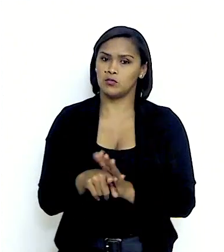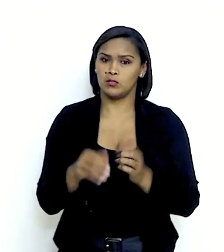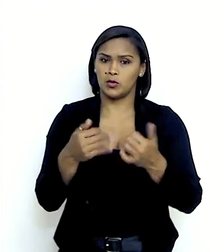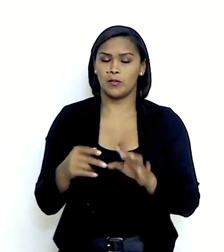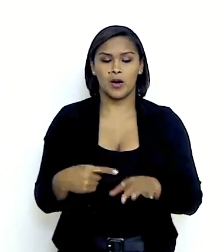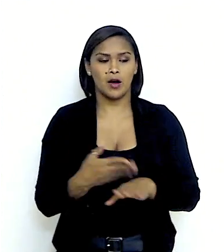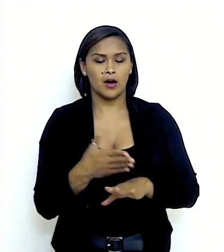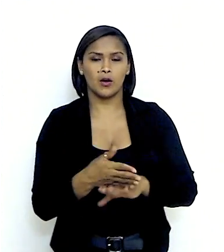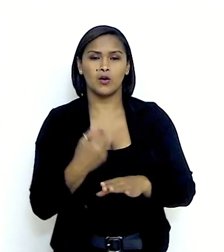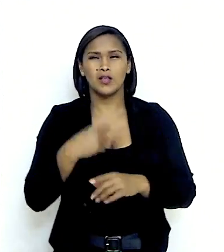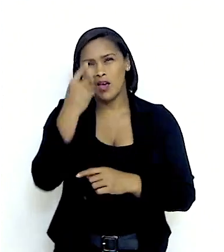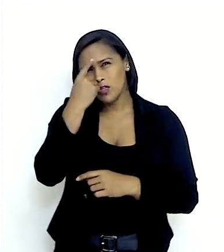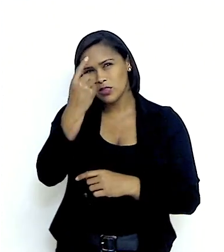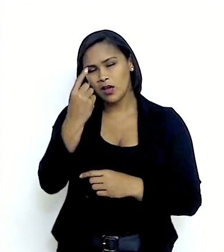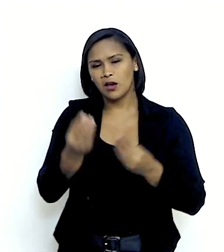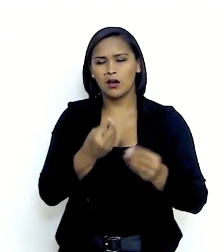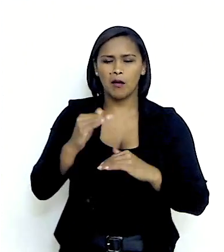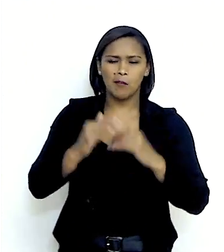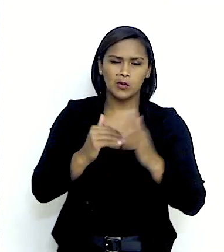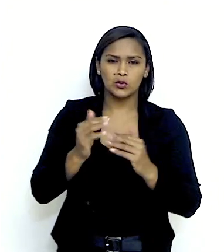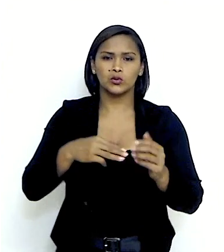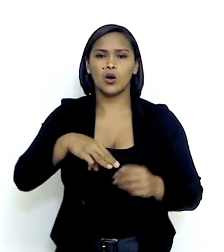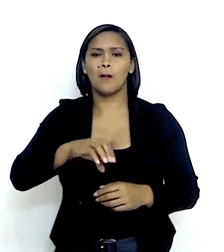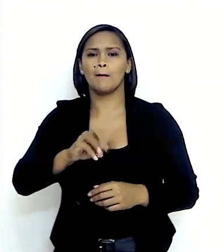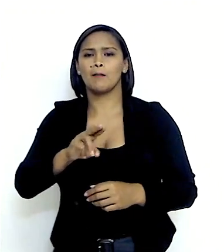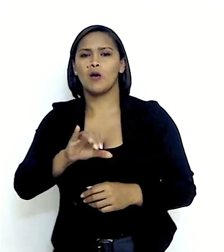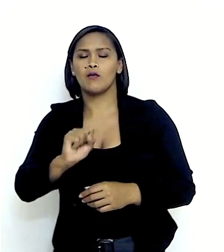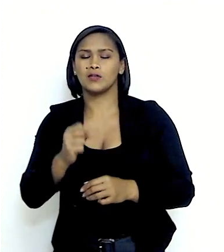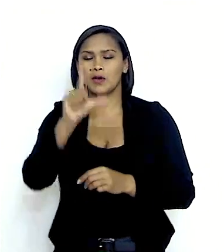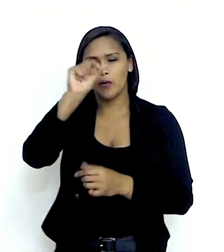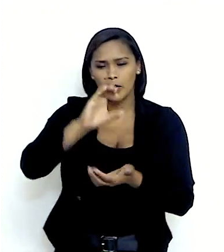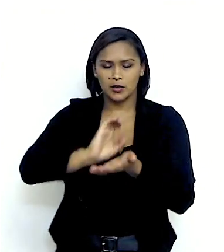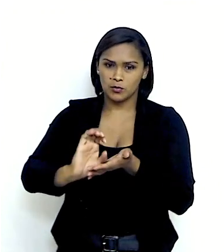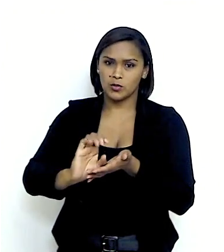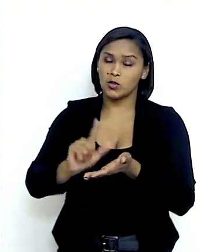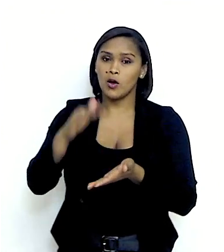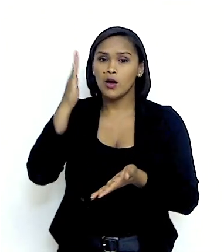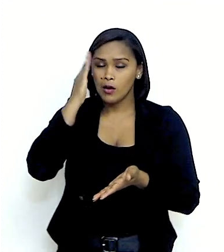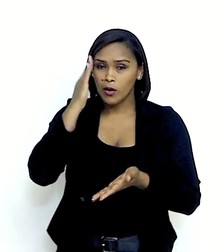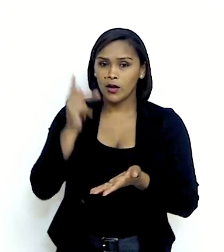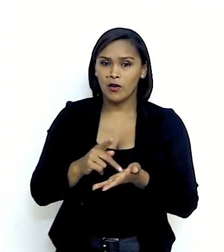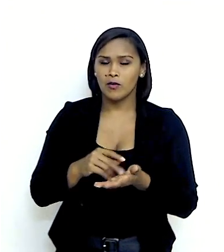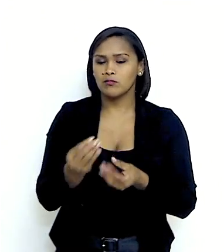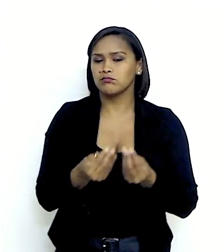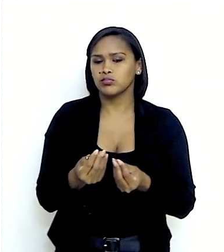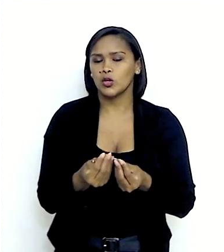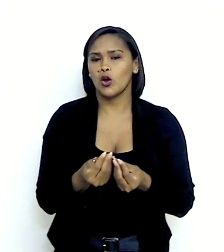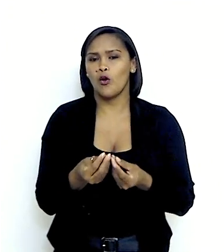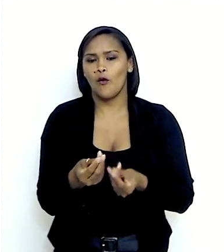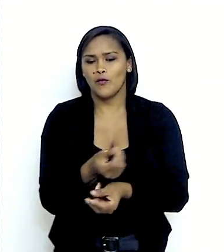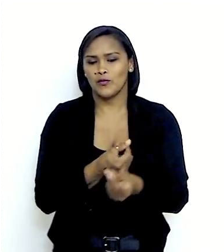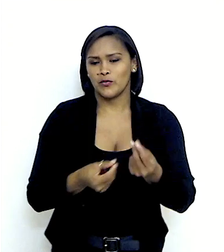muito dessa ideia de que nós somos um grande produtor de imóveis, mas um pequeno exportador, tem a ver também com a questão do tamanho do mercado